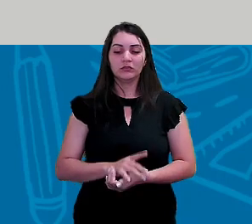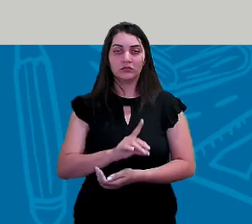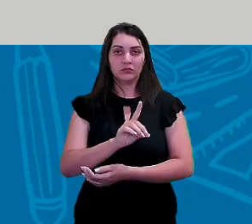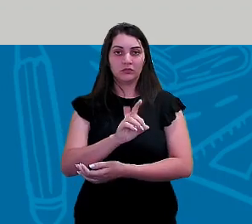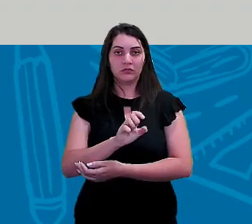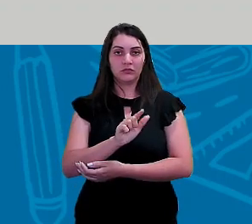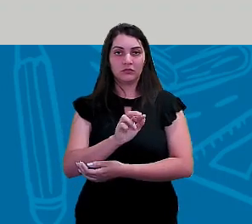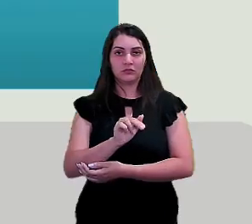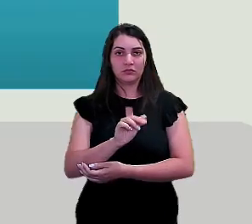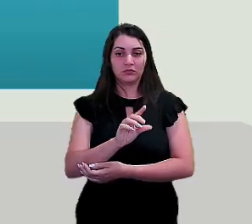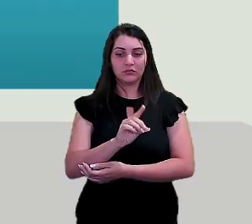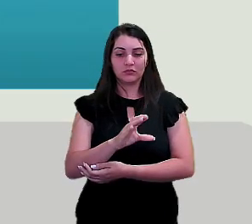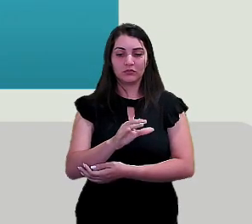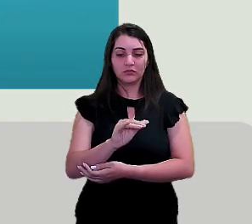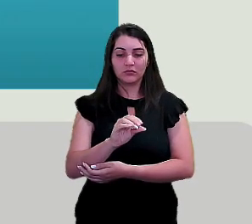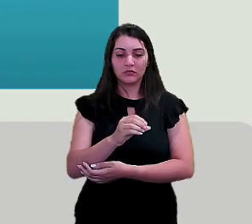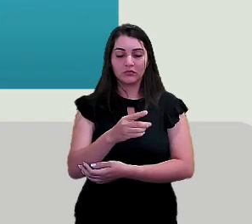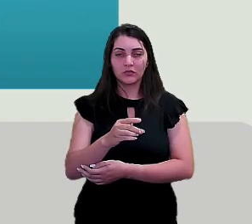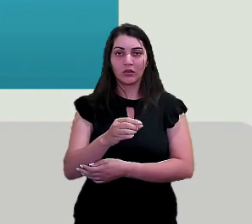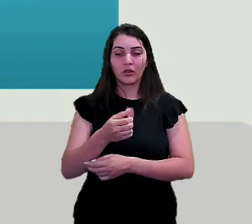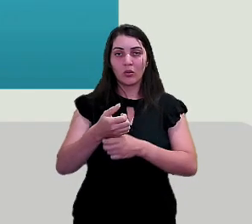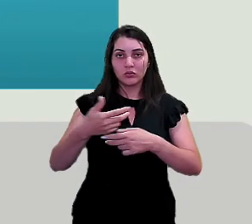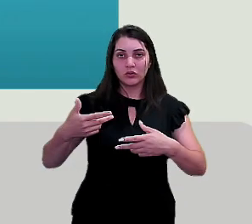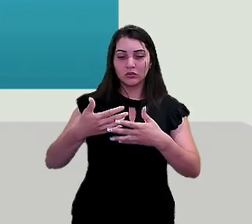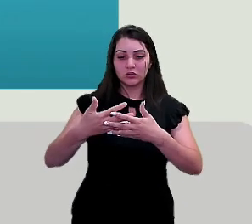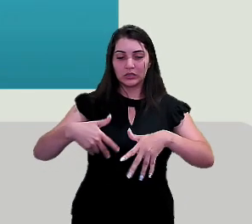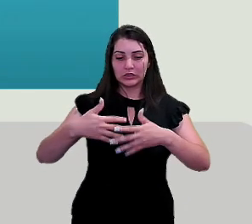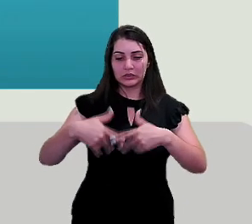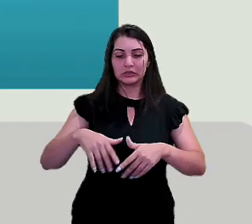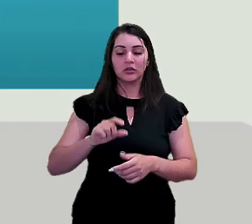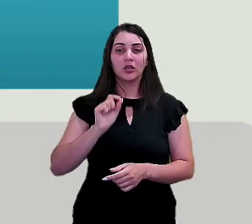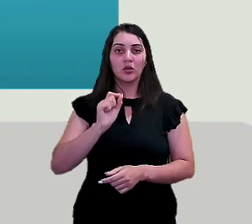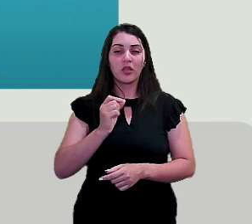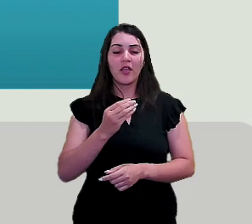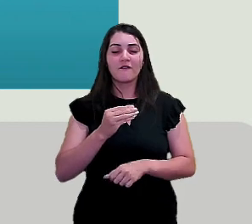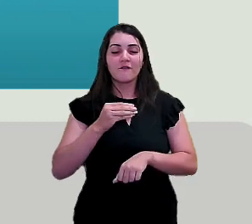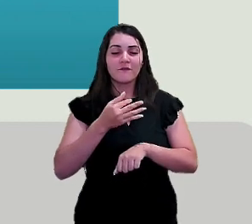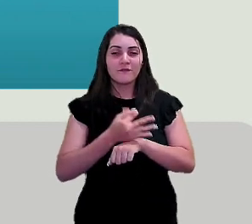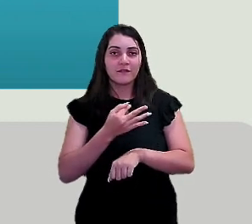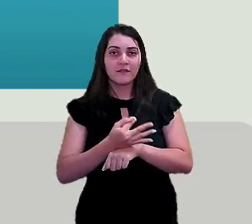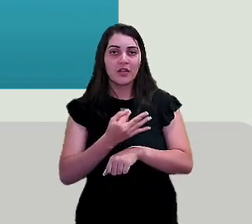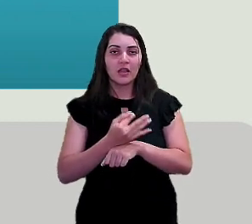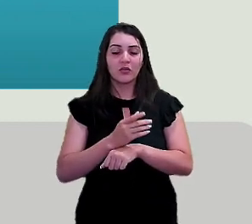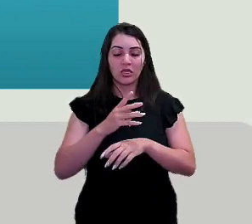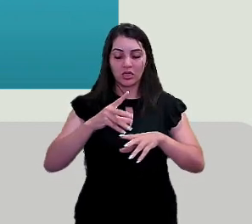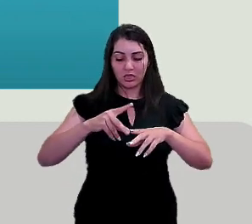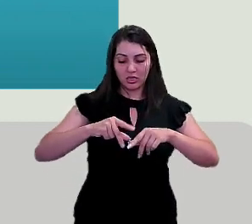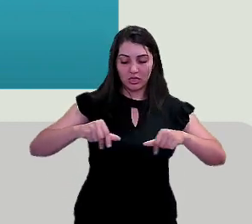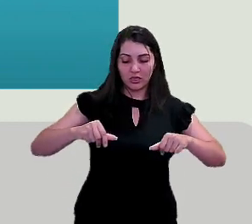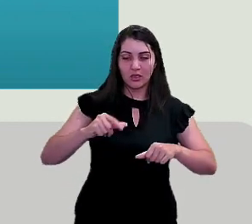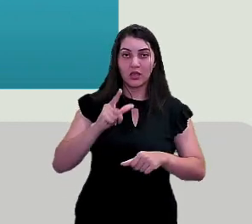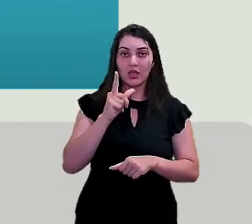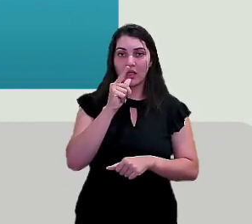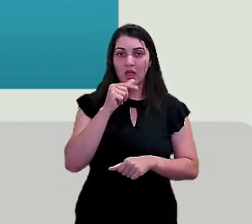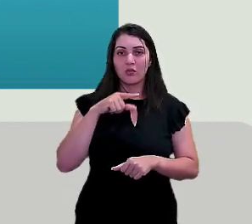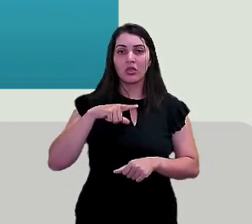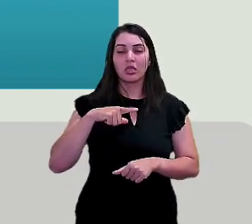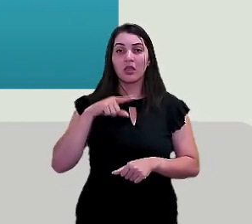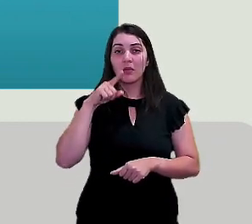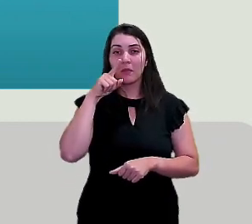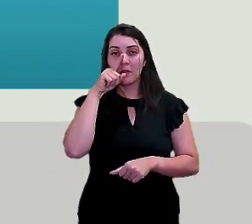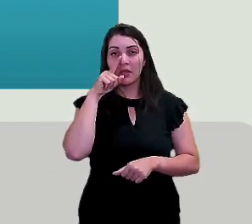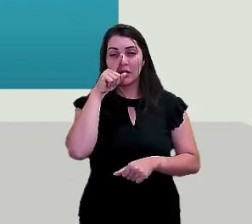Degradação dos recursos naturais. A degradação e a escassez de terras e água colocam em perigo vários sistemas de produção